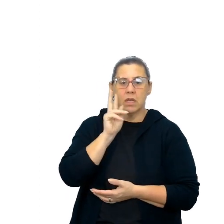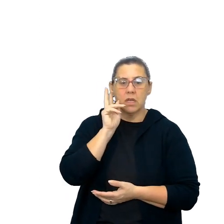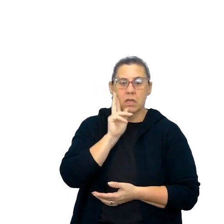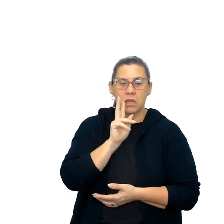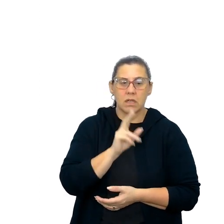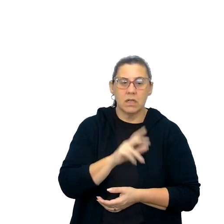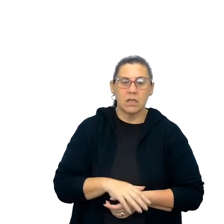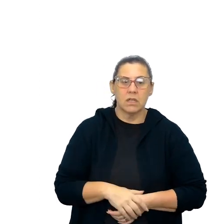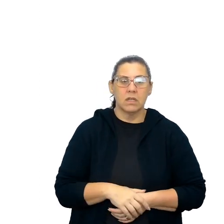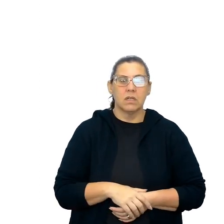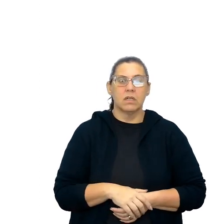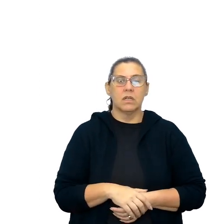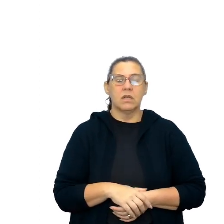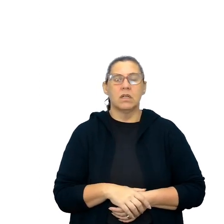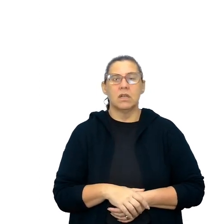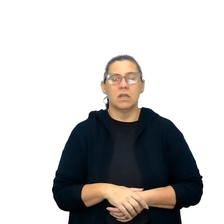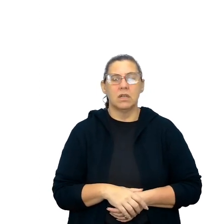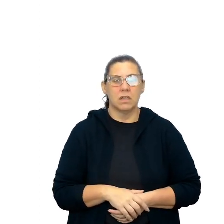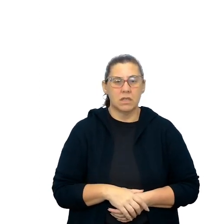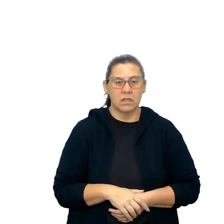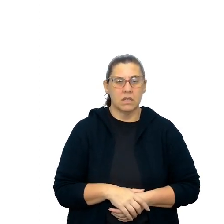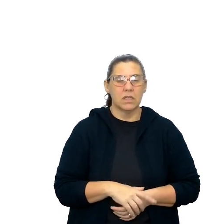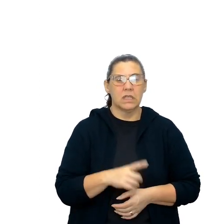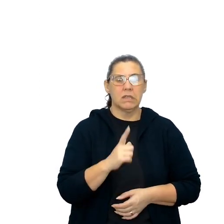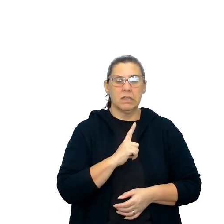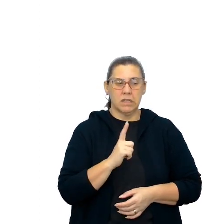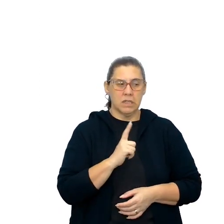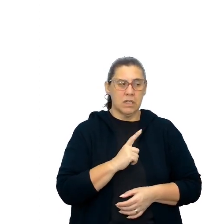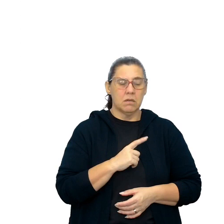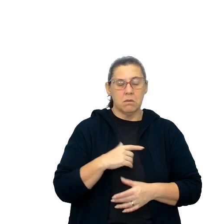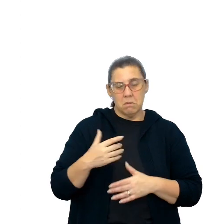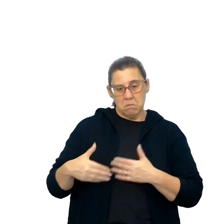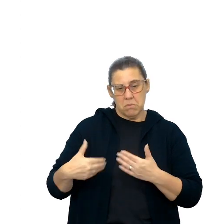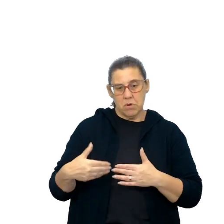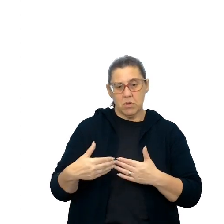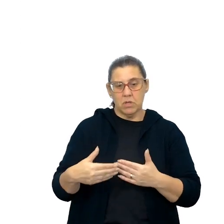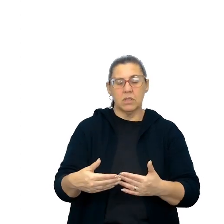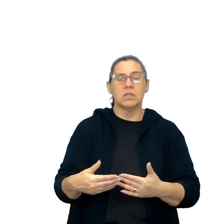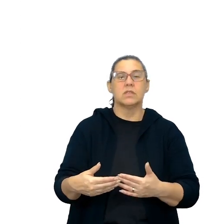né? E alicerçar esse processo